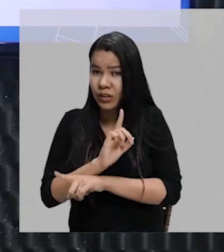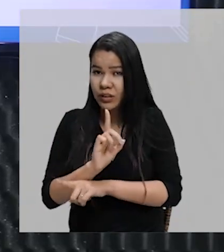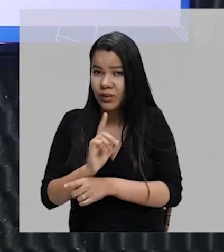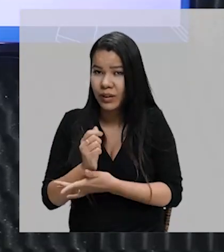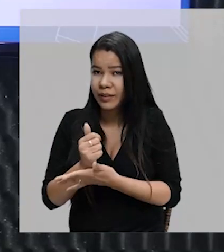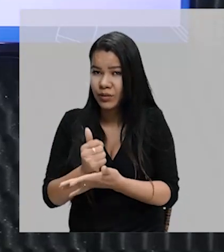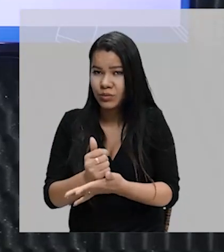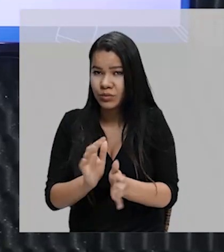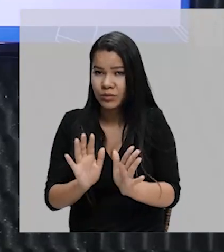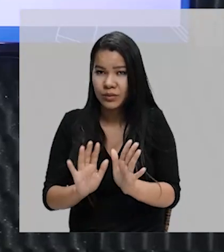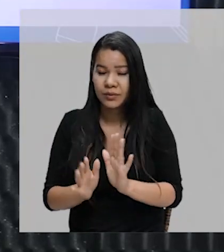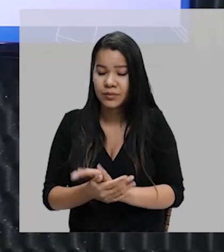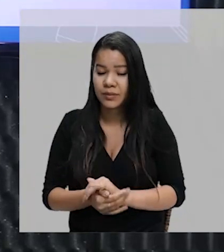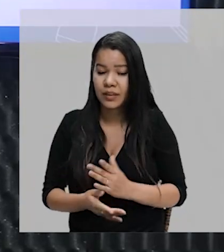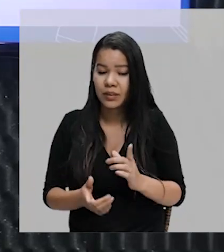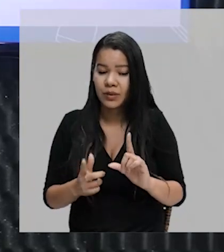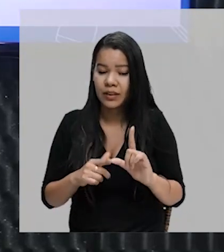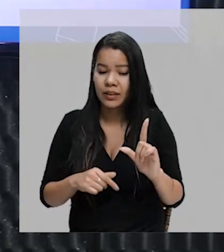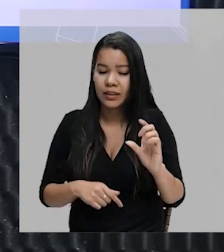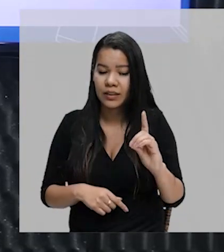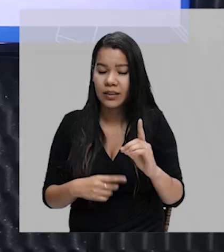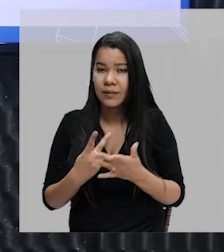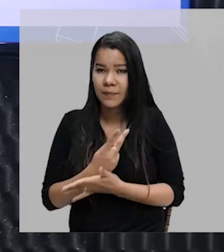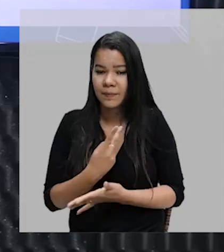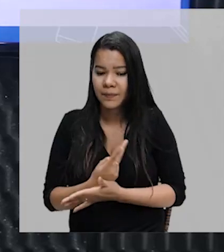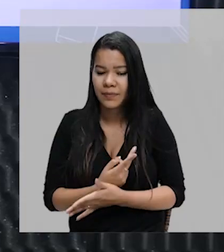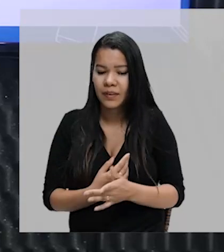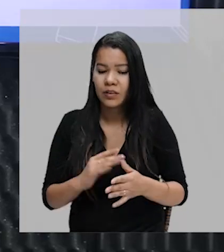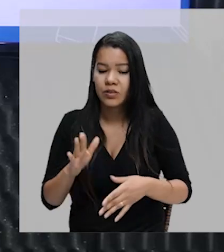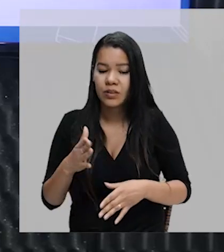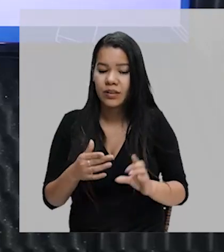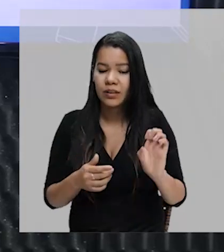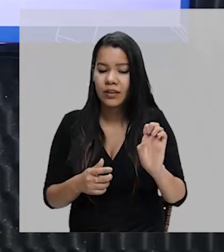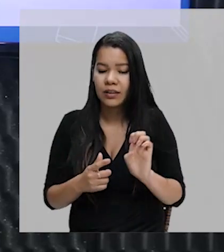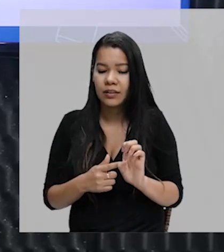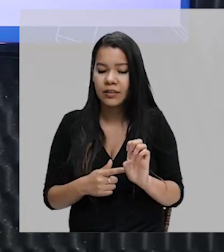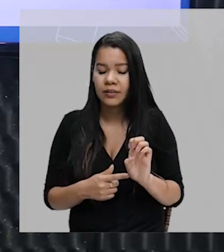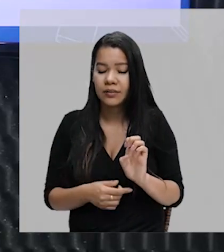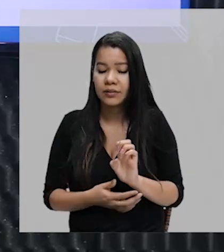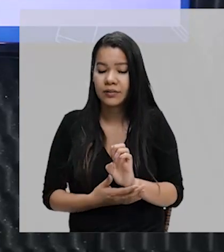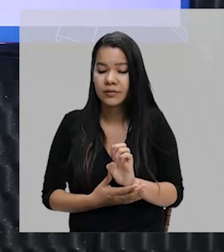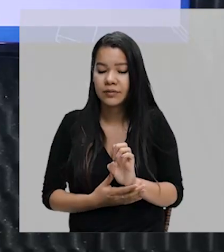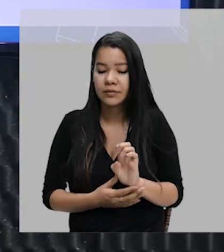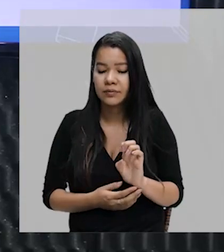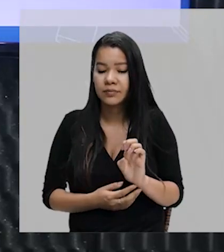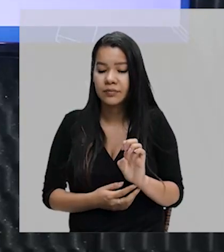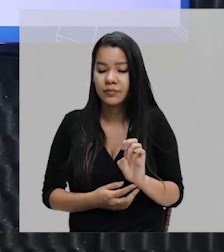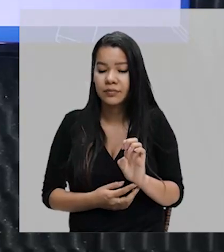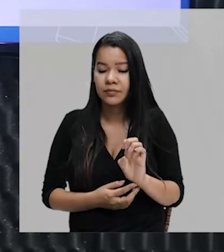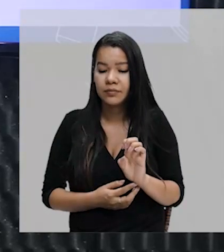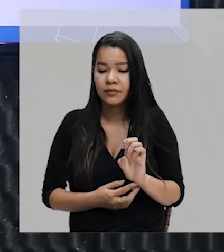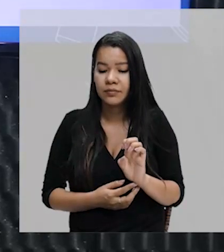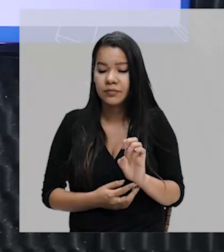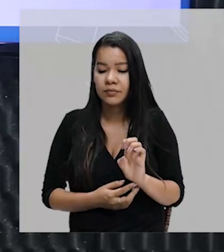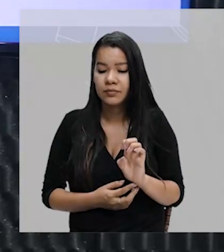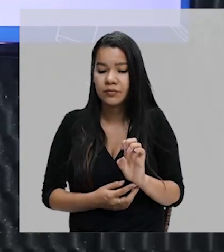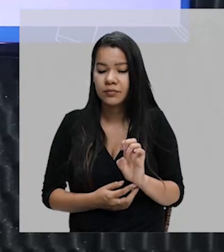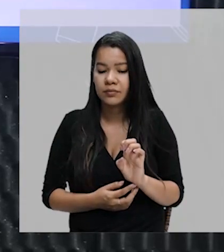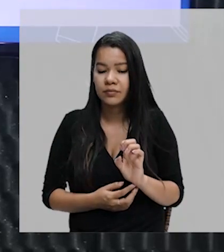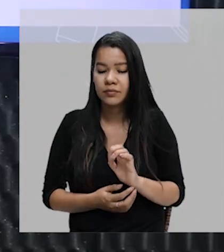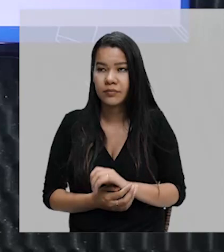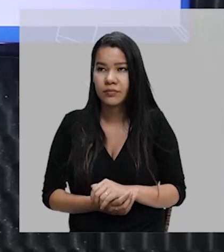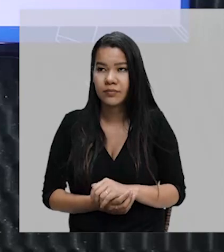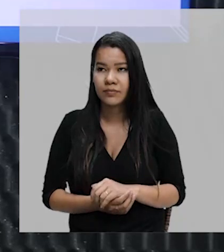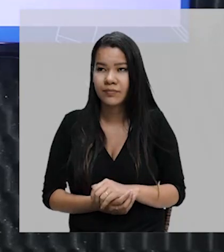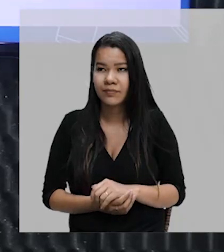letra D ela não está correta, né? A letra E. Por meio da lei de Lenz, podemos calcular o módulo da corrente elétrica induzida em um circuito ou